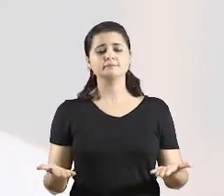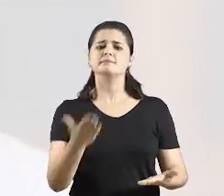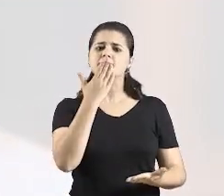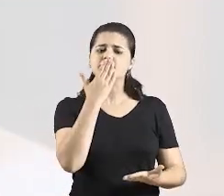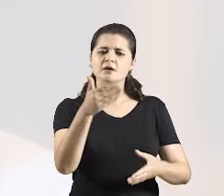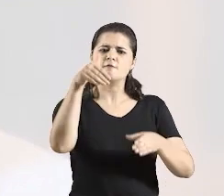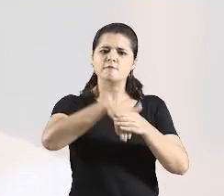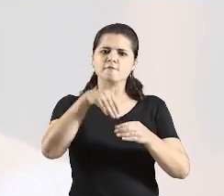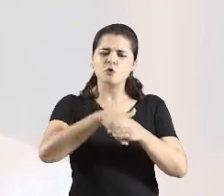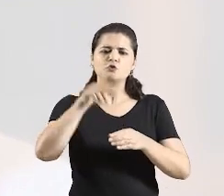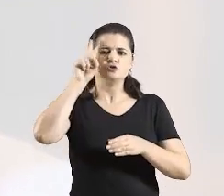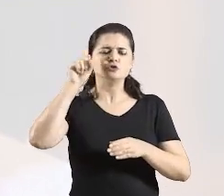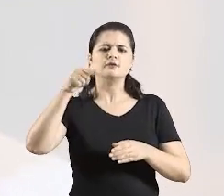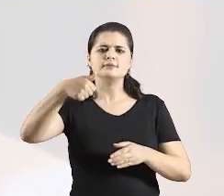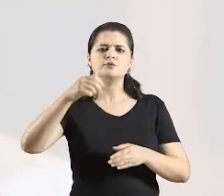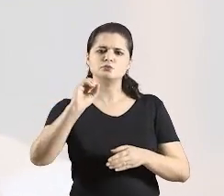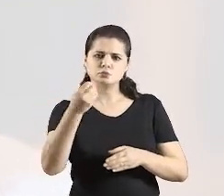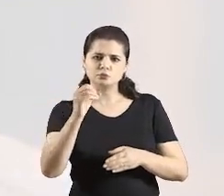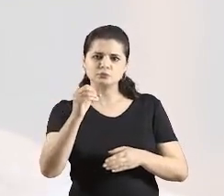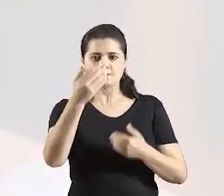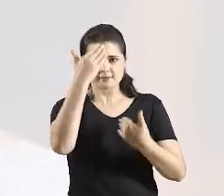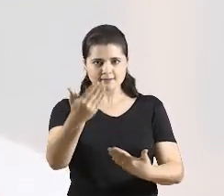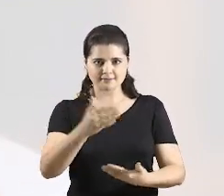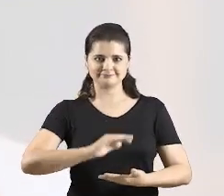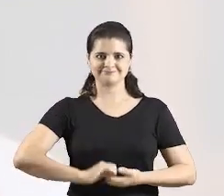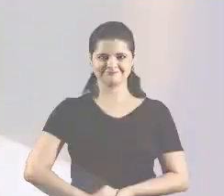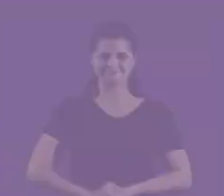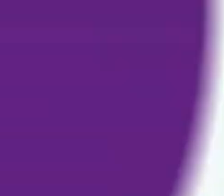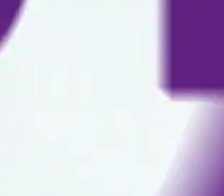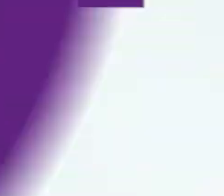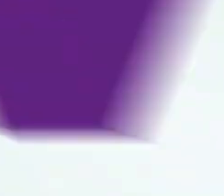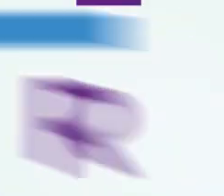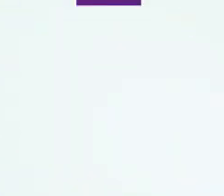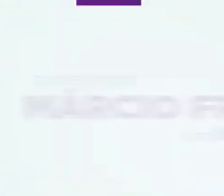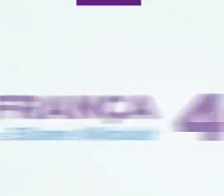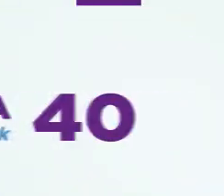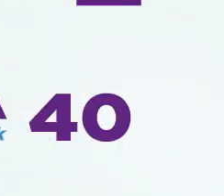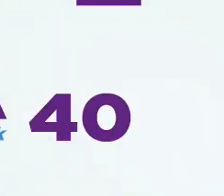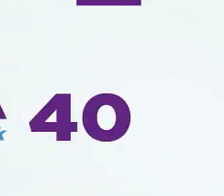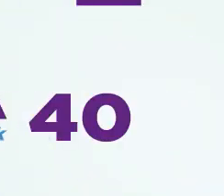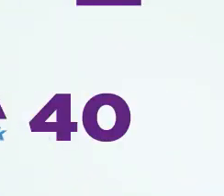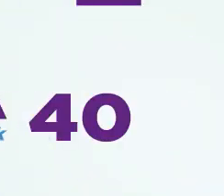peço seu voto para senador no dia 7 de outubro. Muito obrigado.